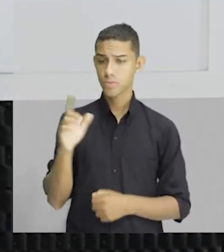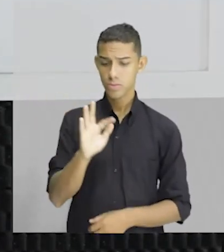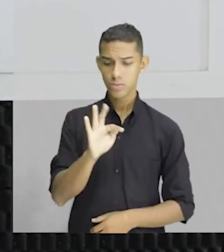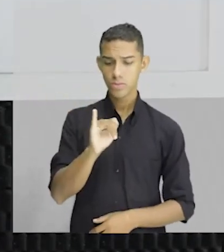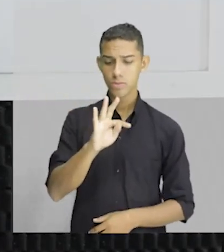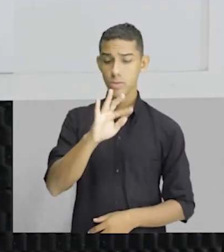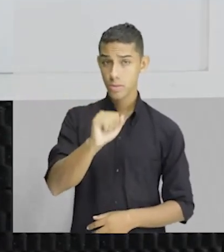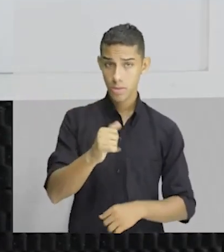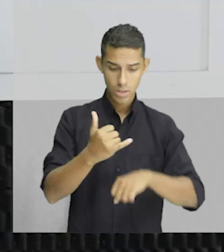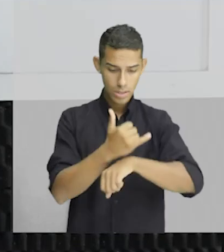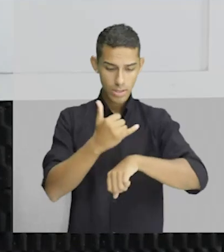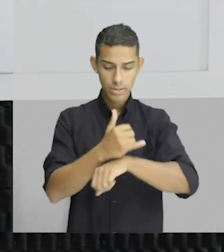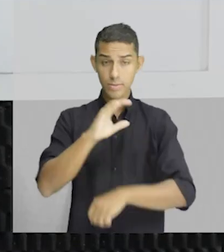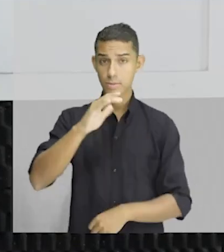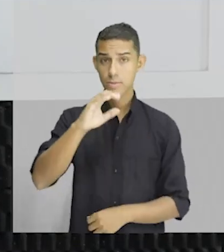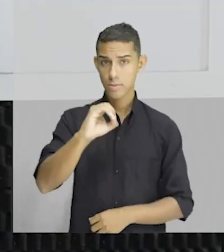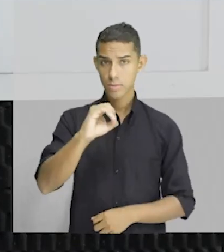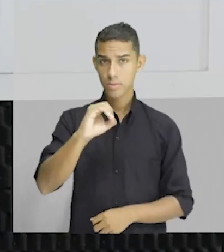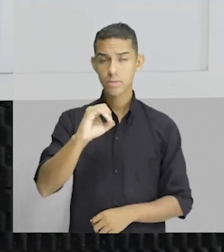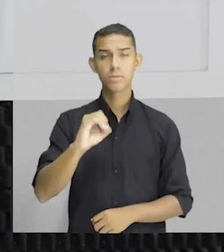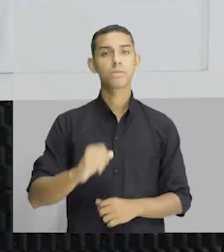aço. Bota aqui, ó, para